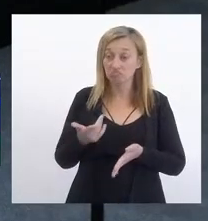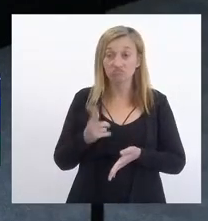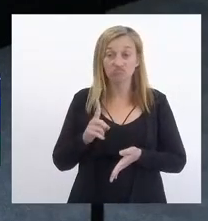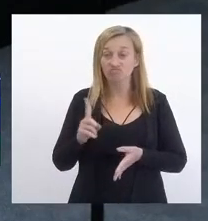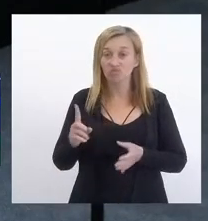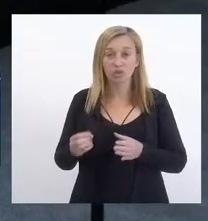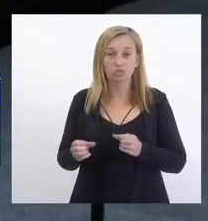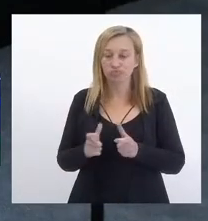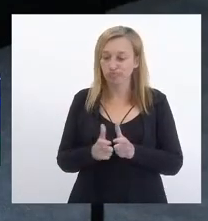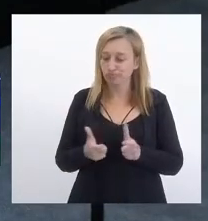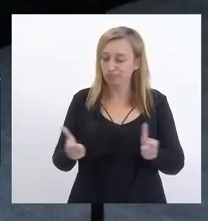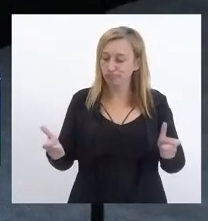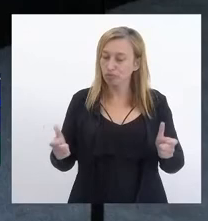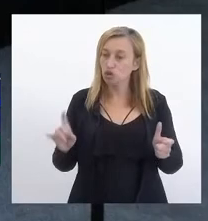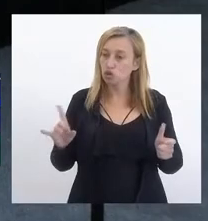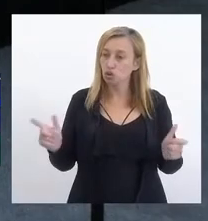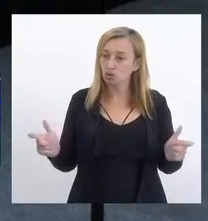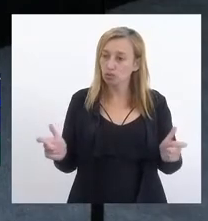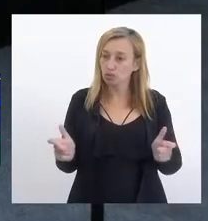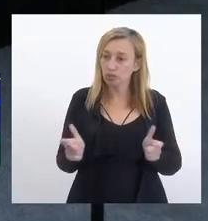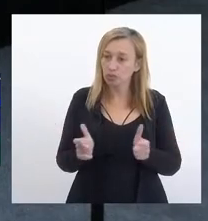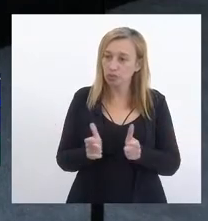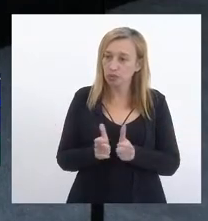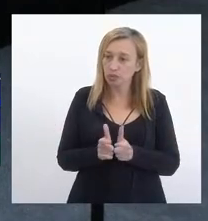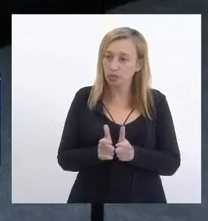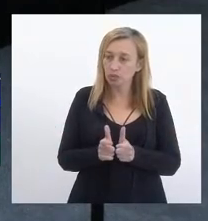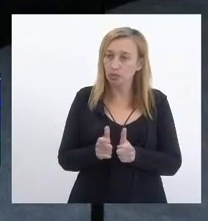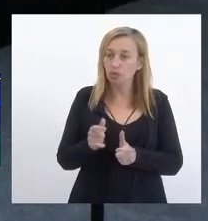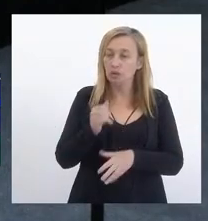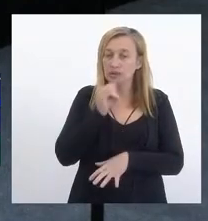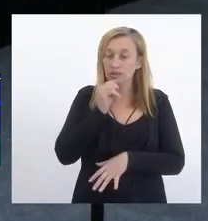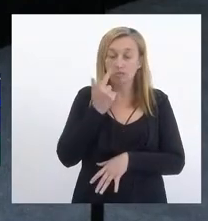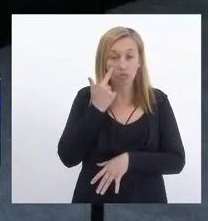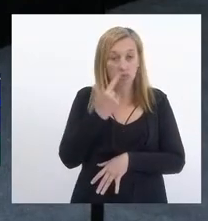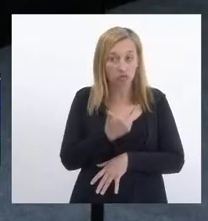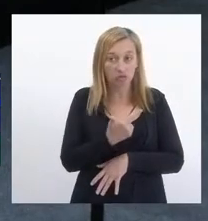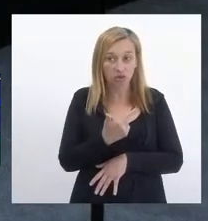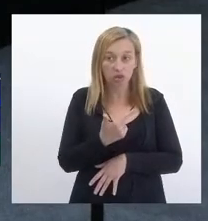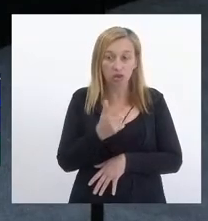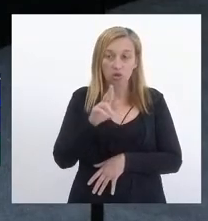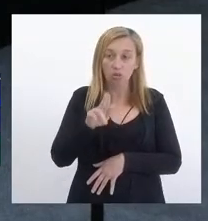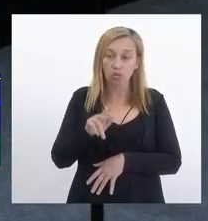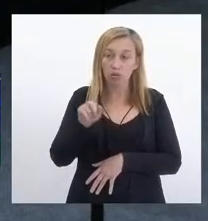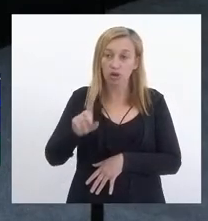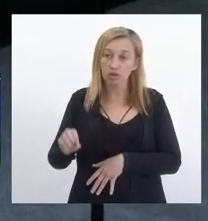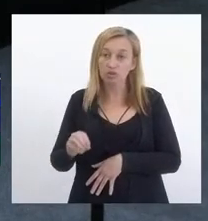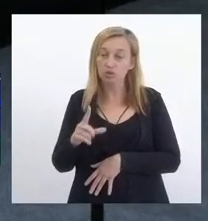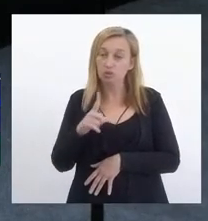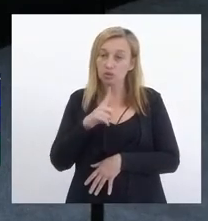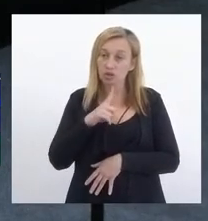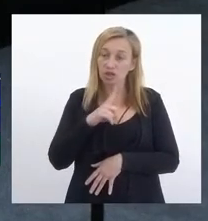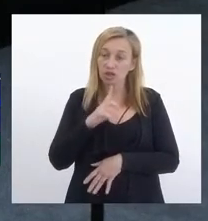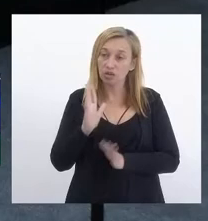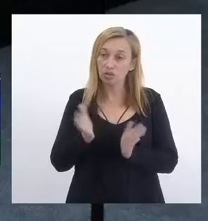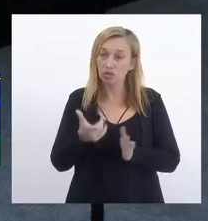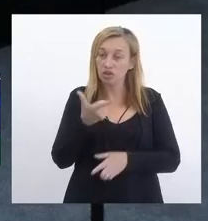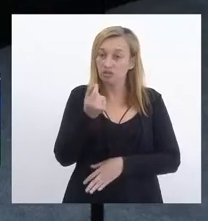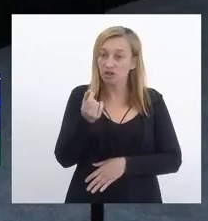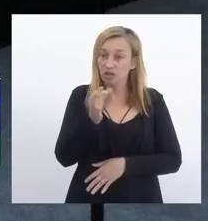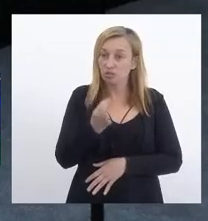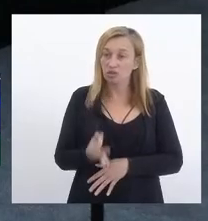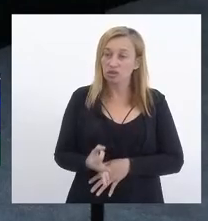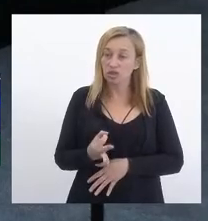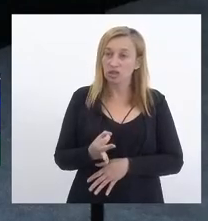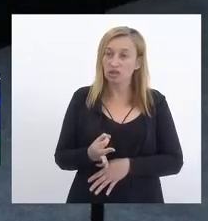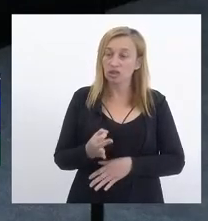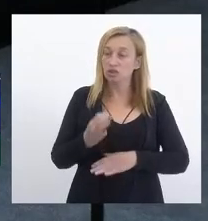cresceu, ela diminuiu. O maior exemplo disso é que a UESO tem hoje 20% de